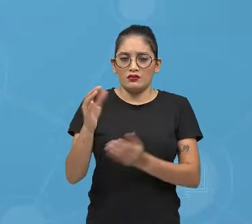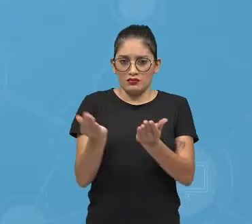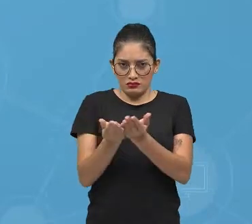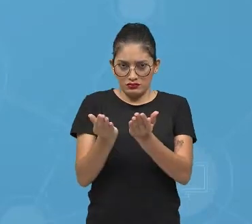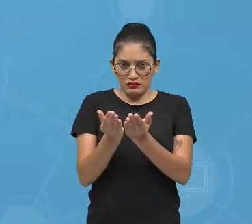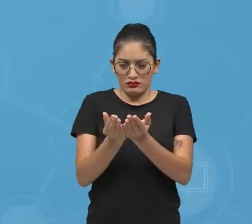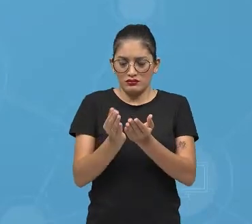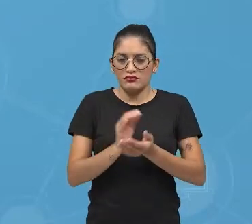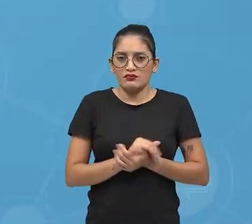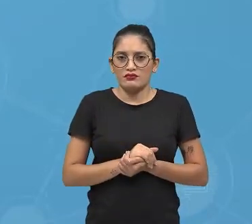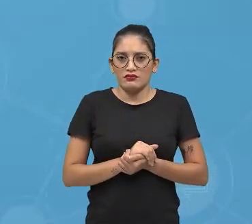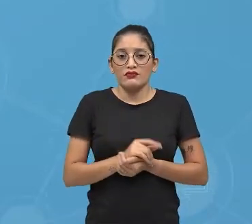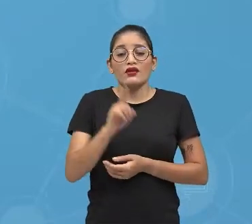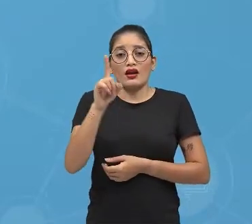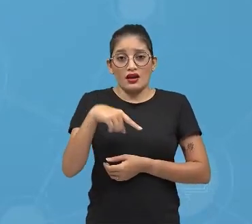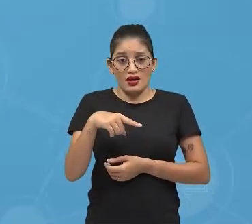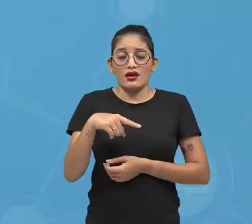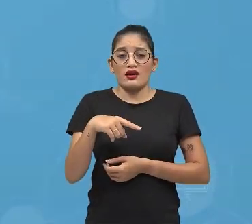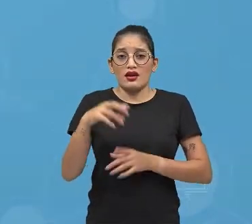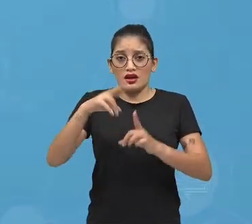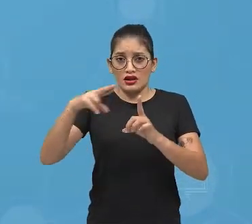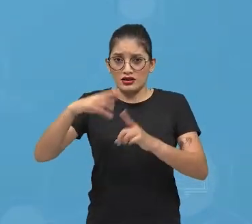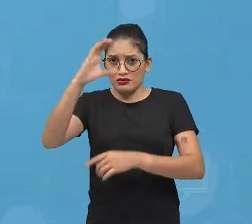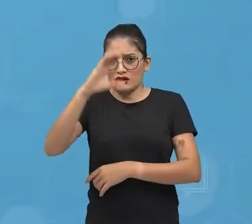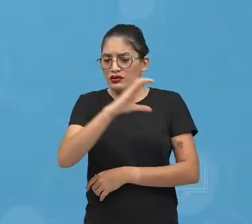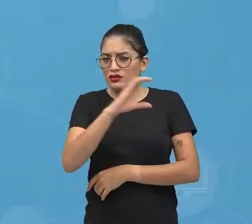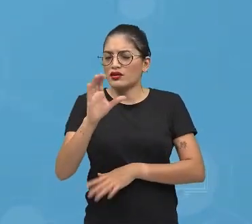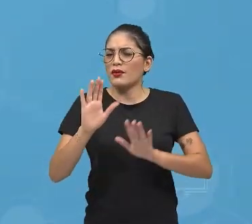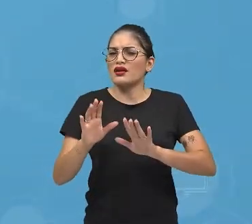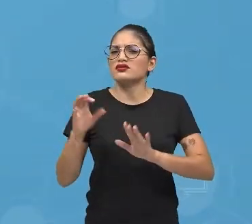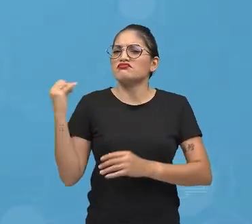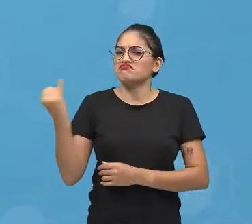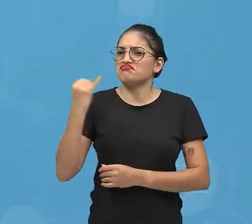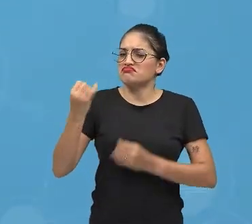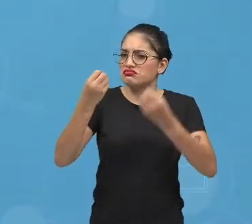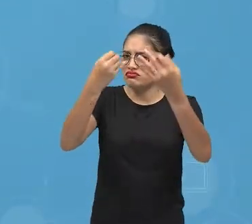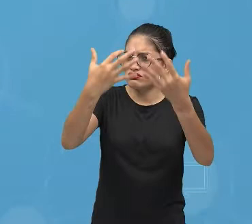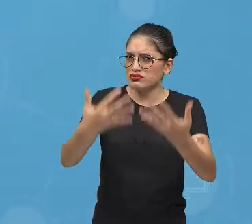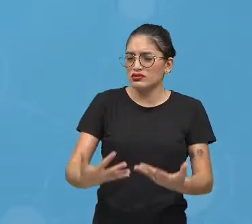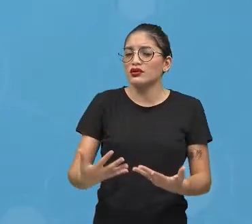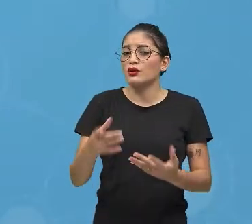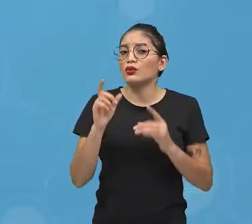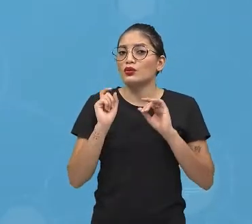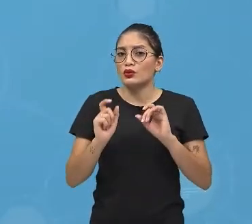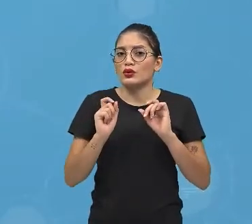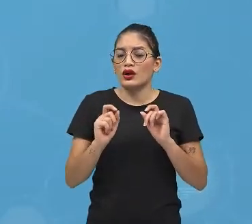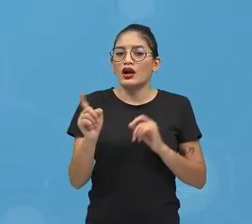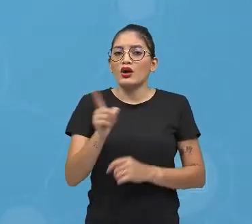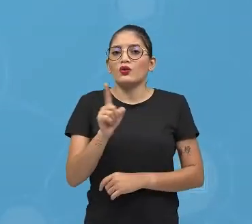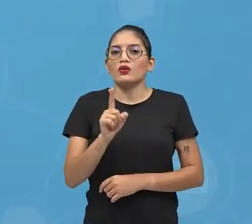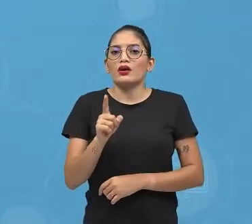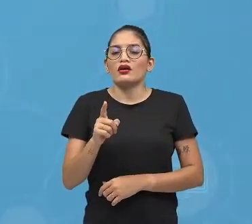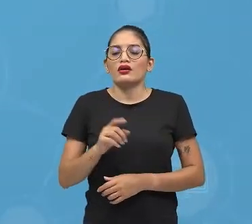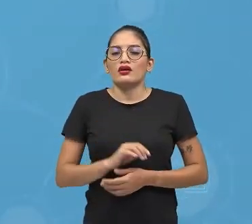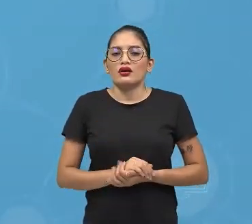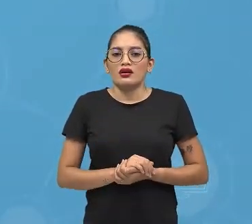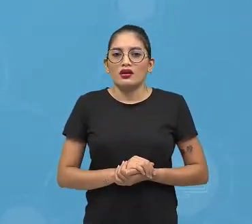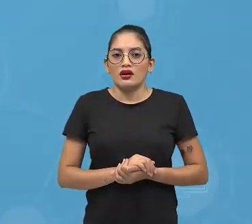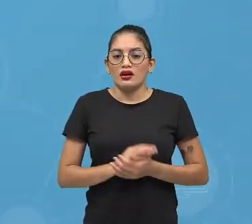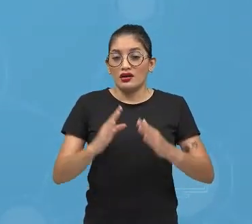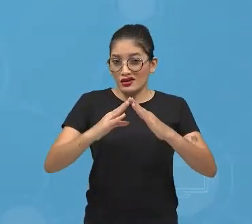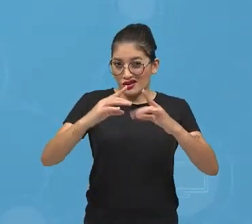São religiões católicas. É importante nós colocarmos aqui que não só a